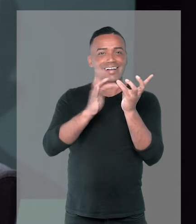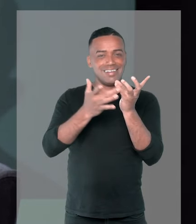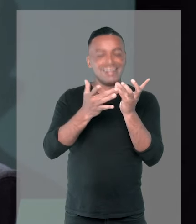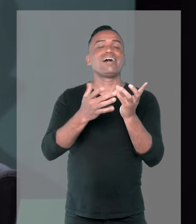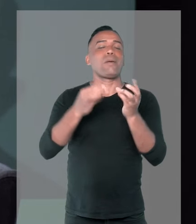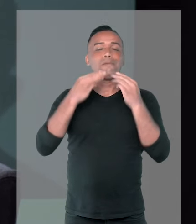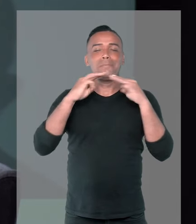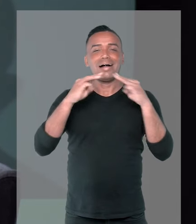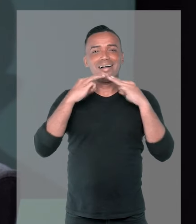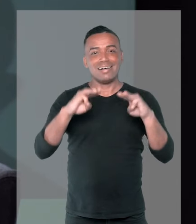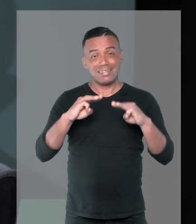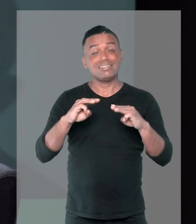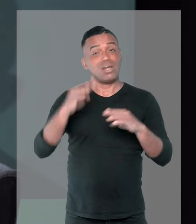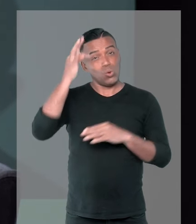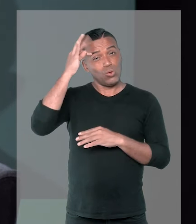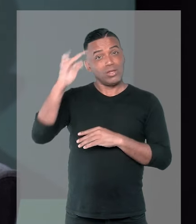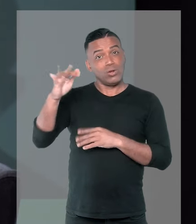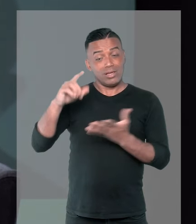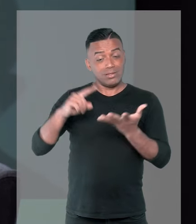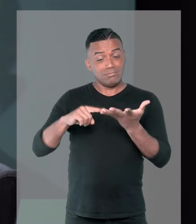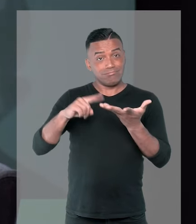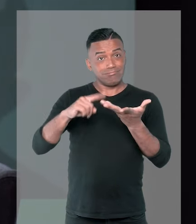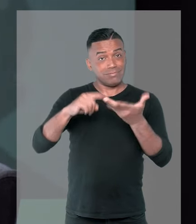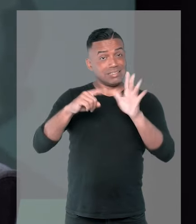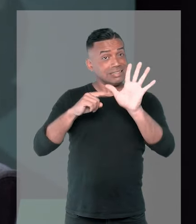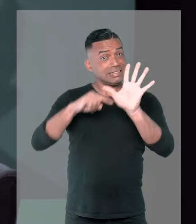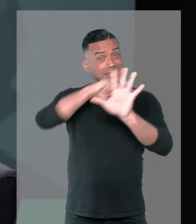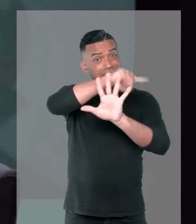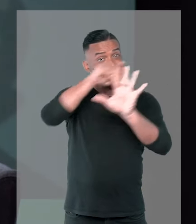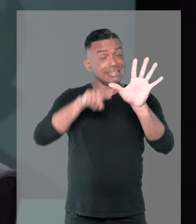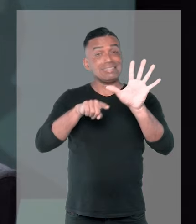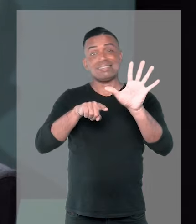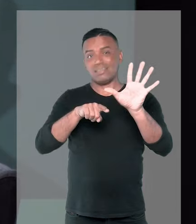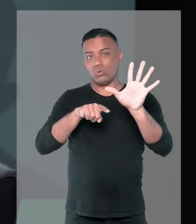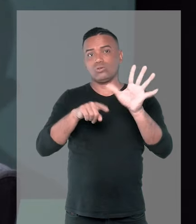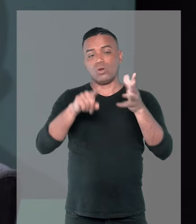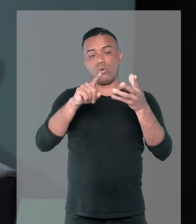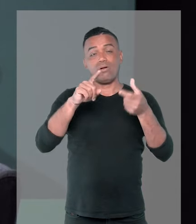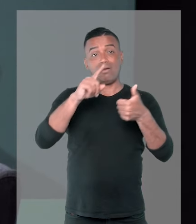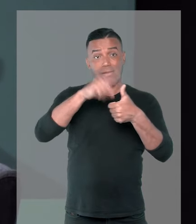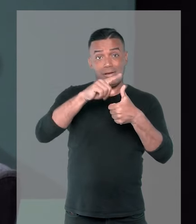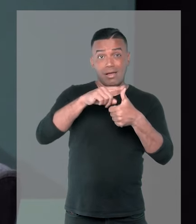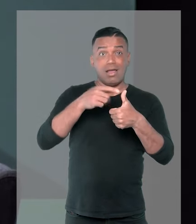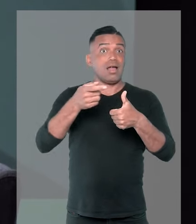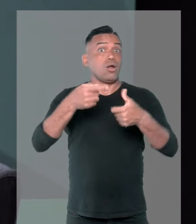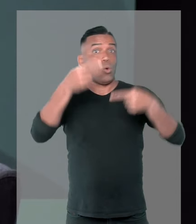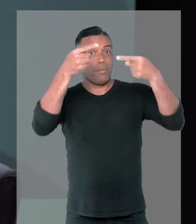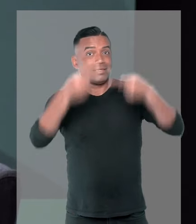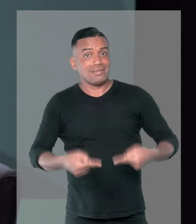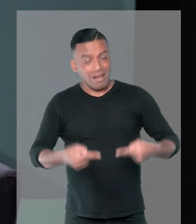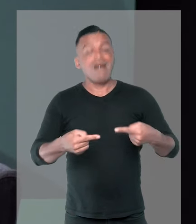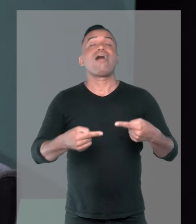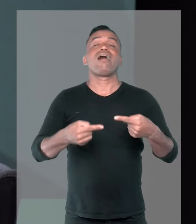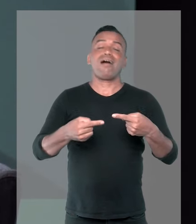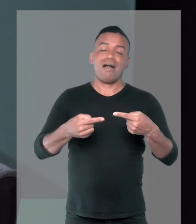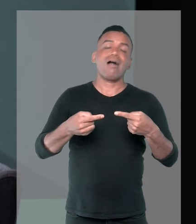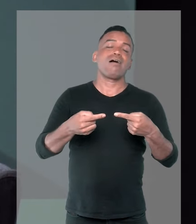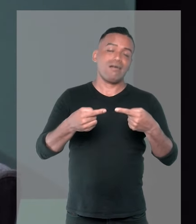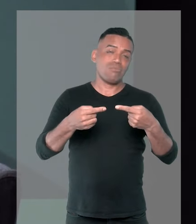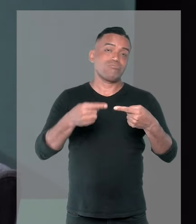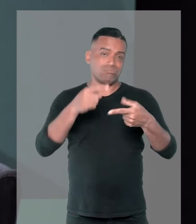Pilares A Teoria é construída em cinco Pilar um que trata o ambiente competitivo do negócio do próprio marketing das